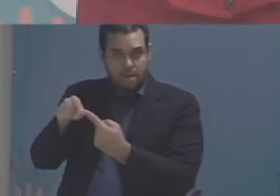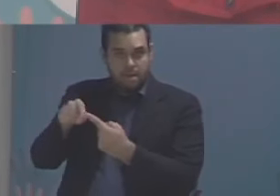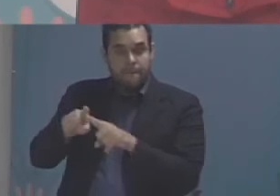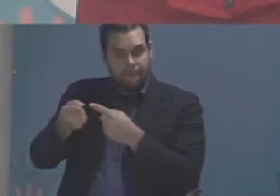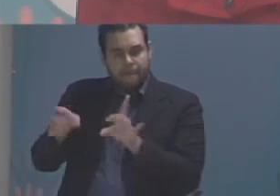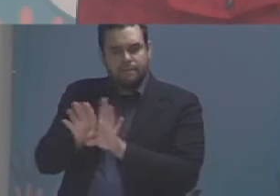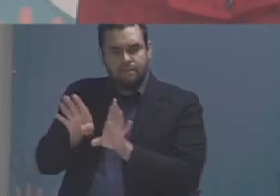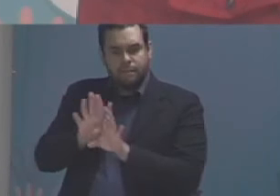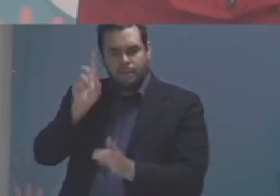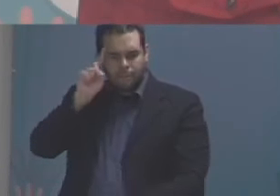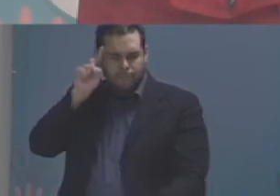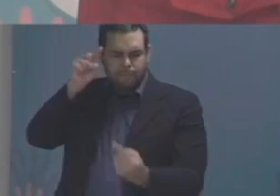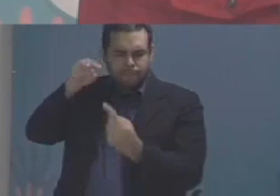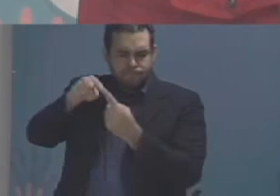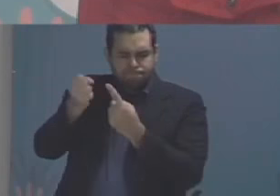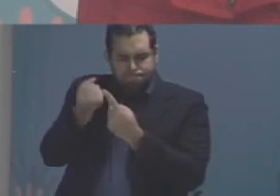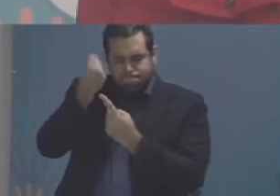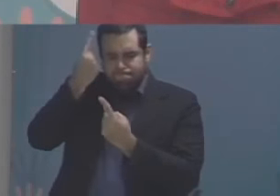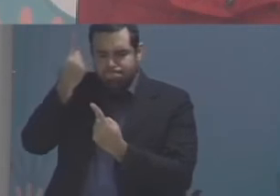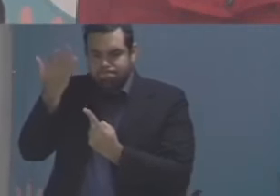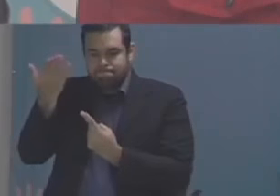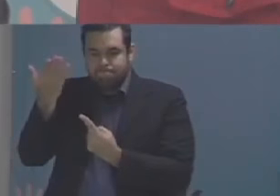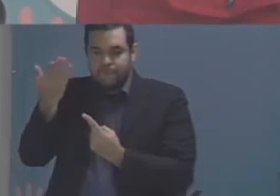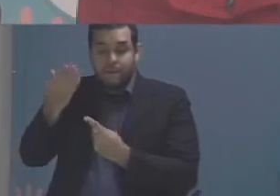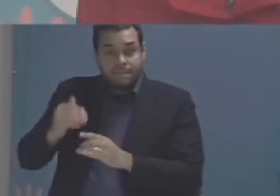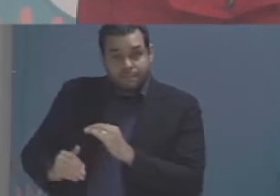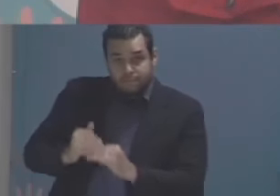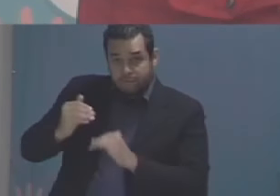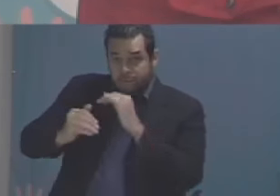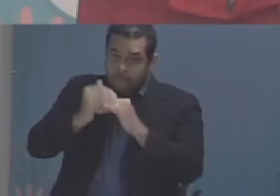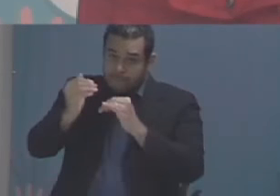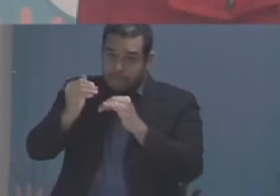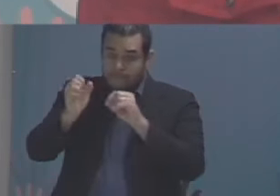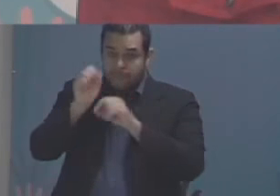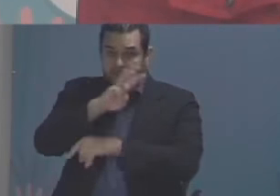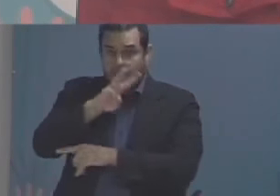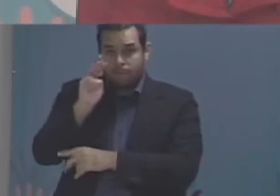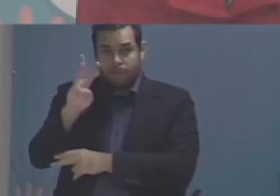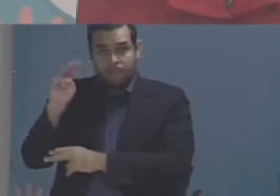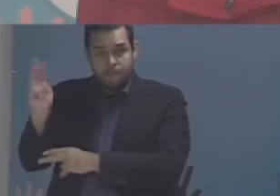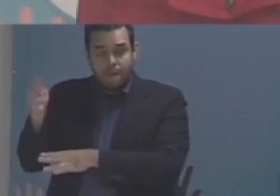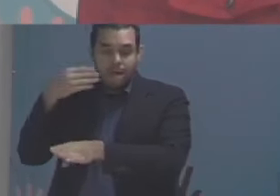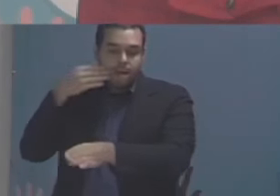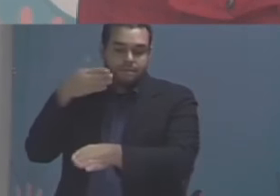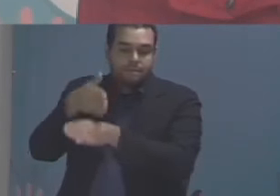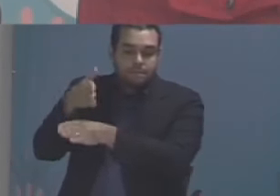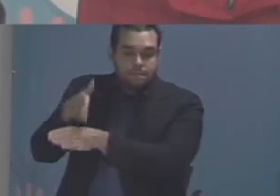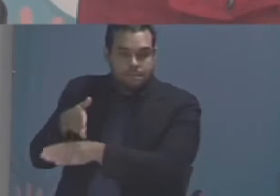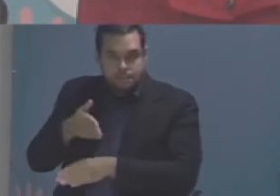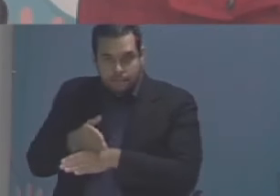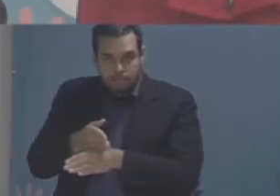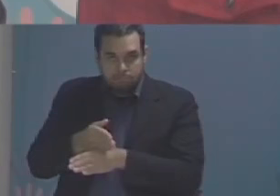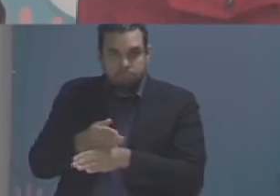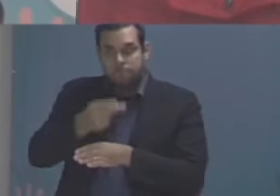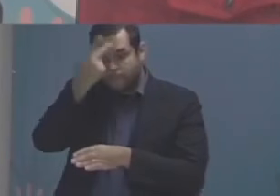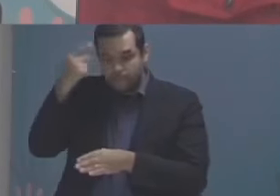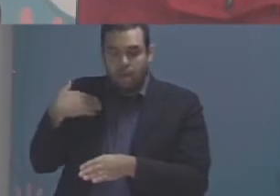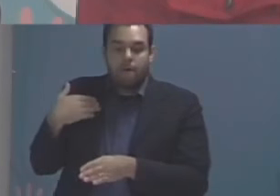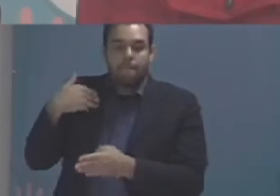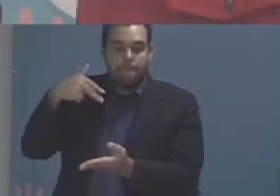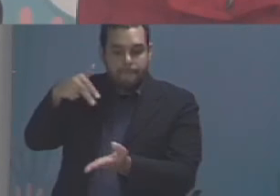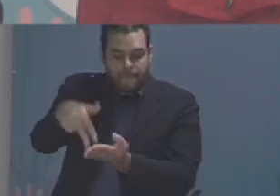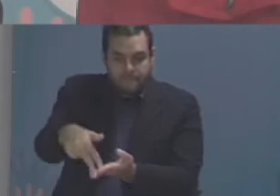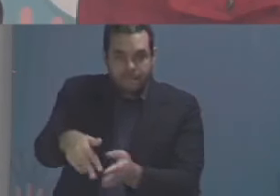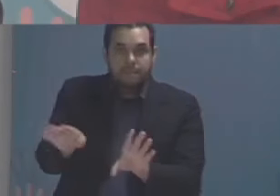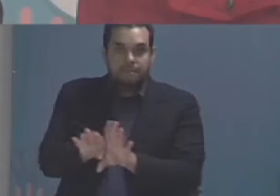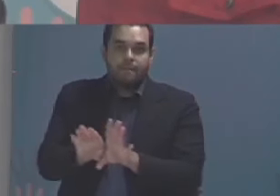a ideia de que do desenvolvimento de uma plataforma de participação que combine formas presenciais e